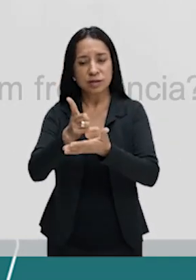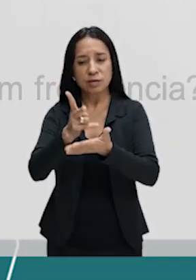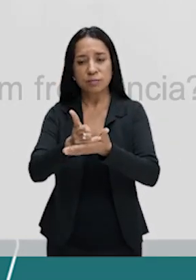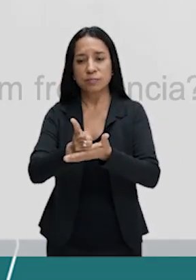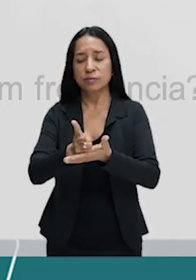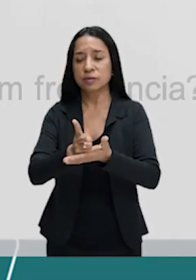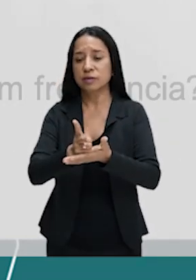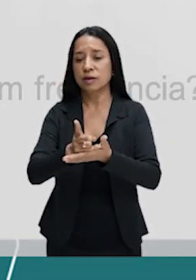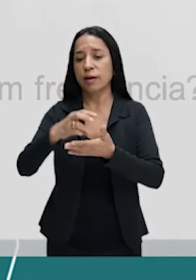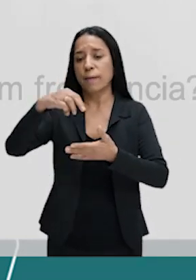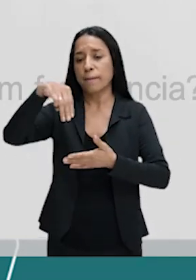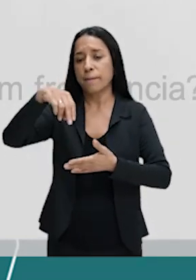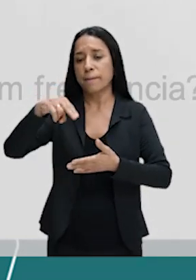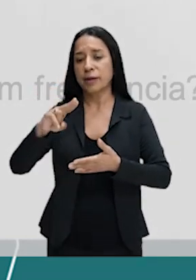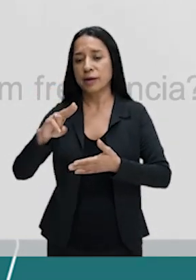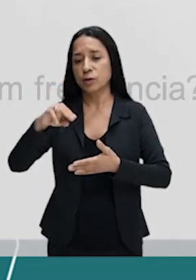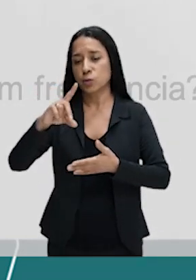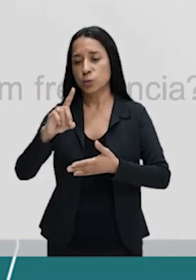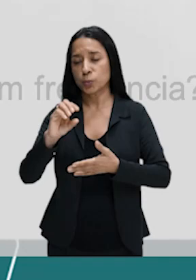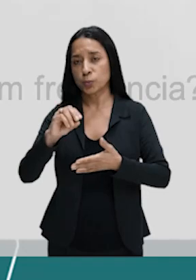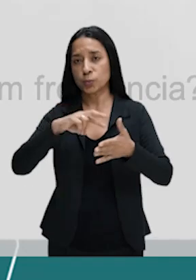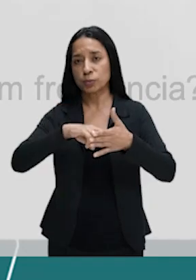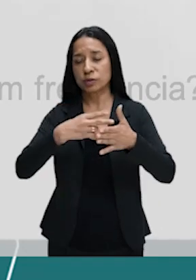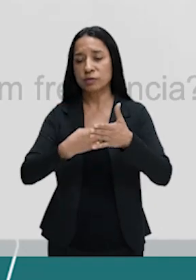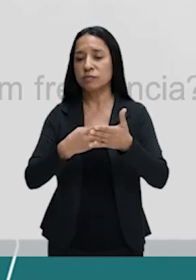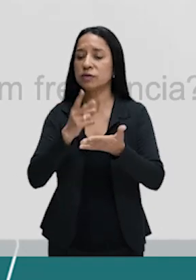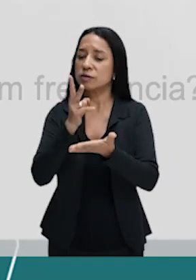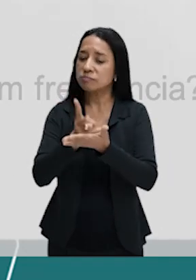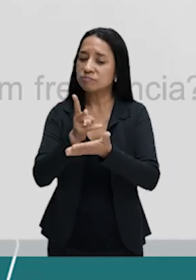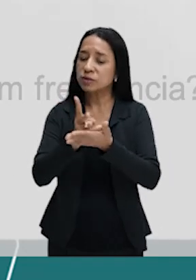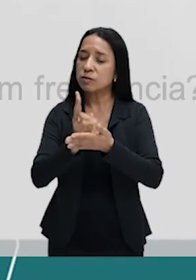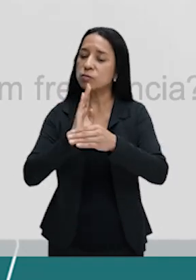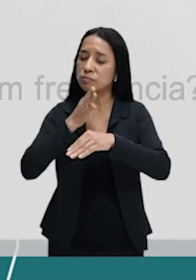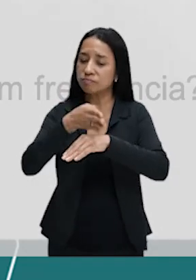menudo significa frequência.